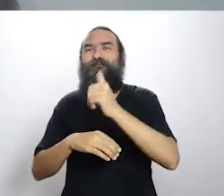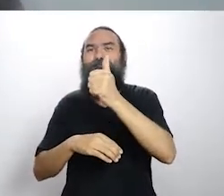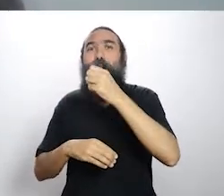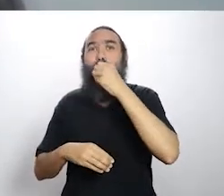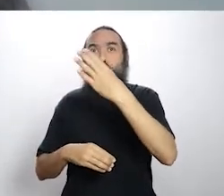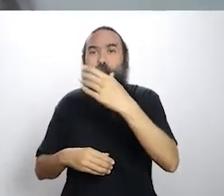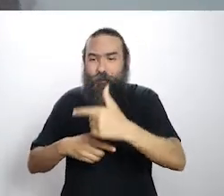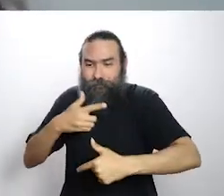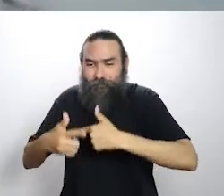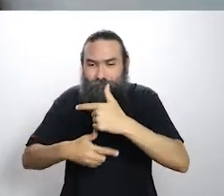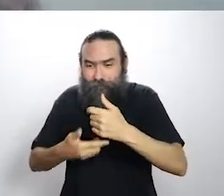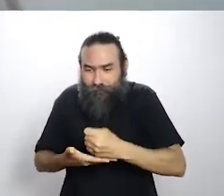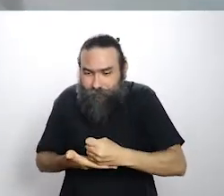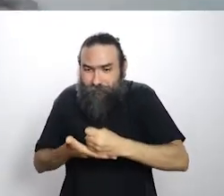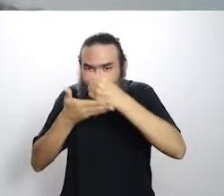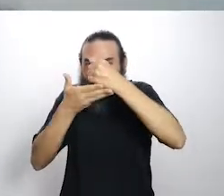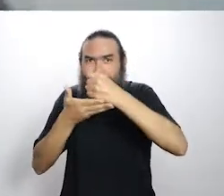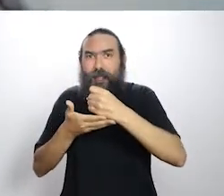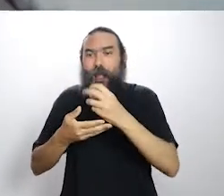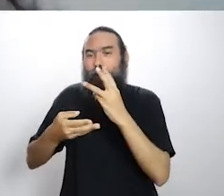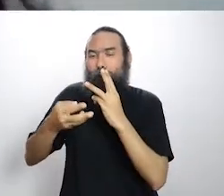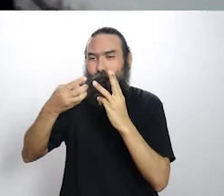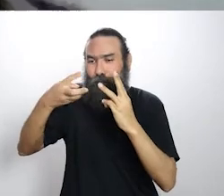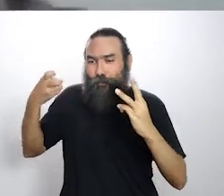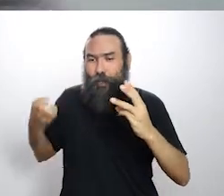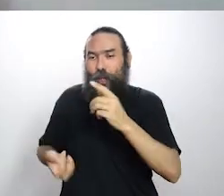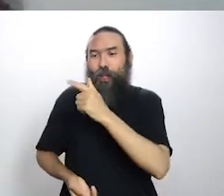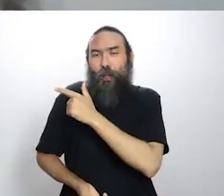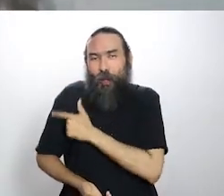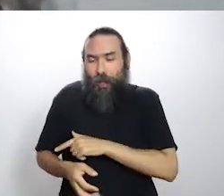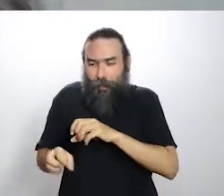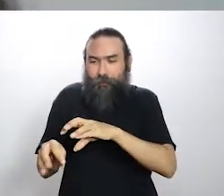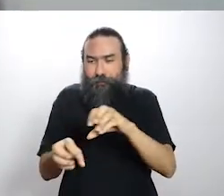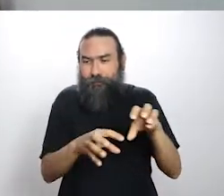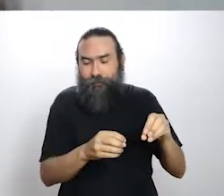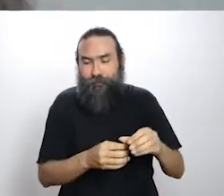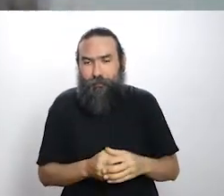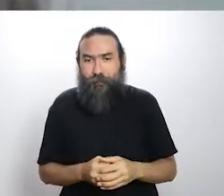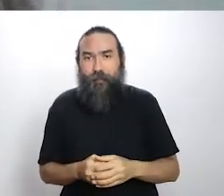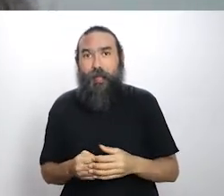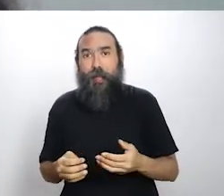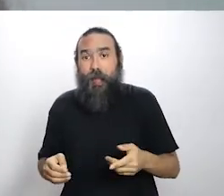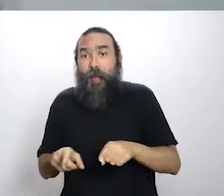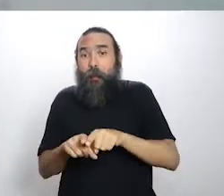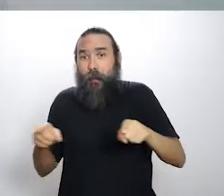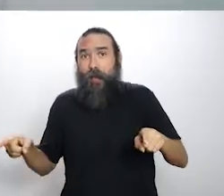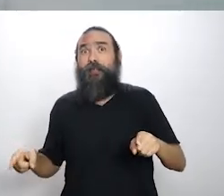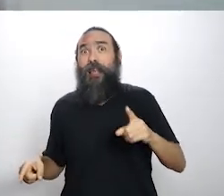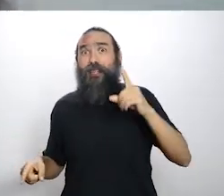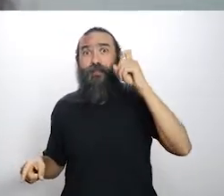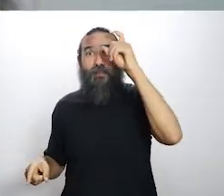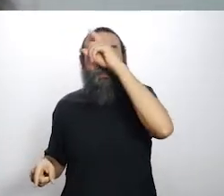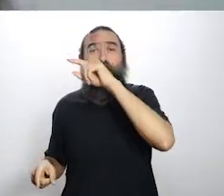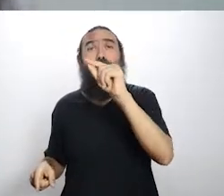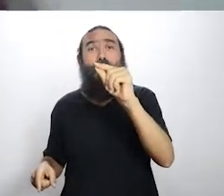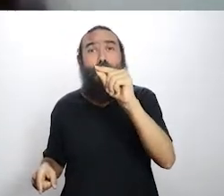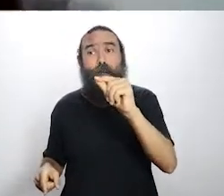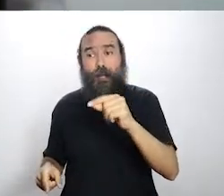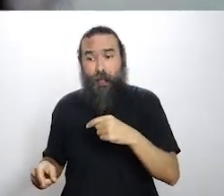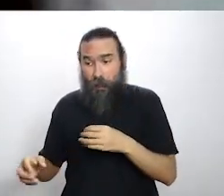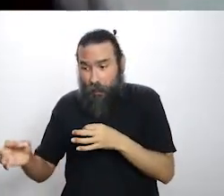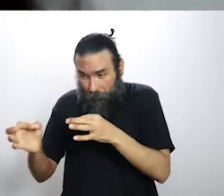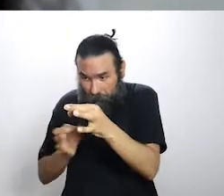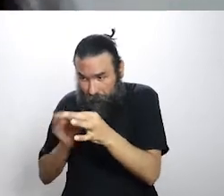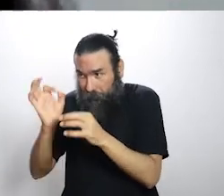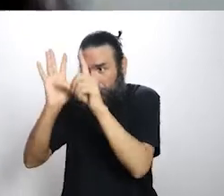escolar indígena. Mas nós temos esses desafios, né? Que é colocar em prática toda essa legislação. Então,